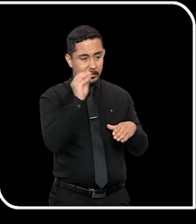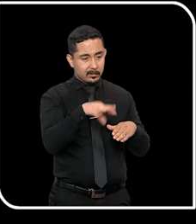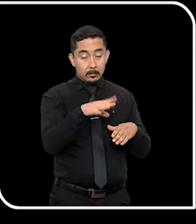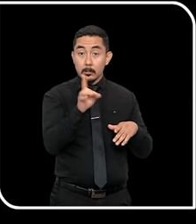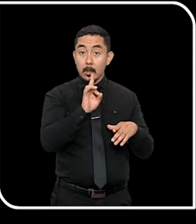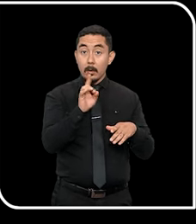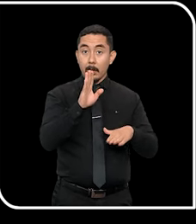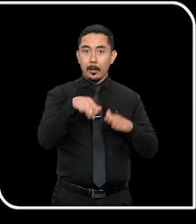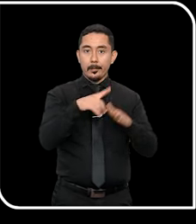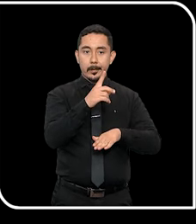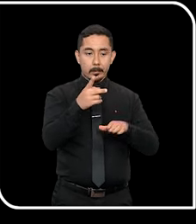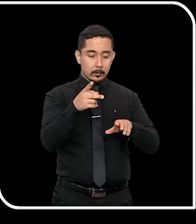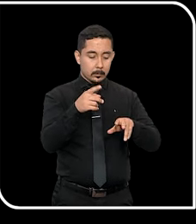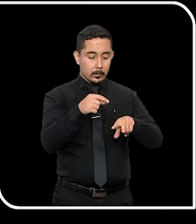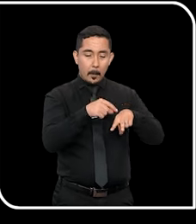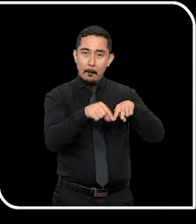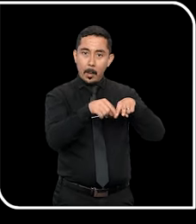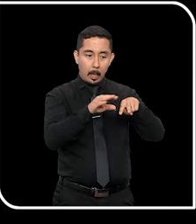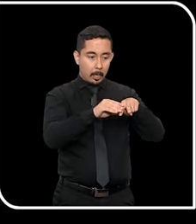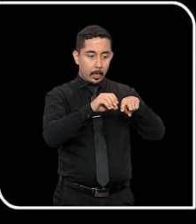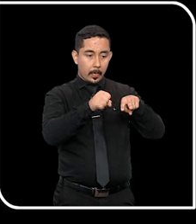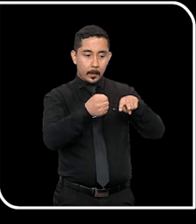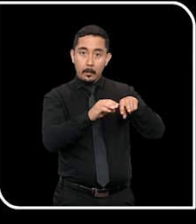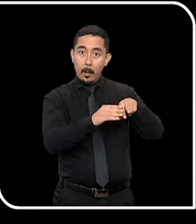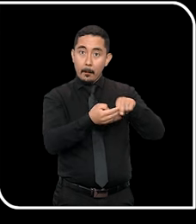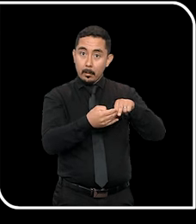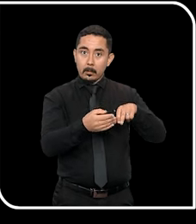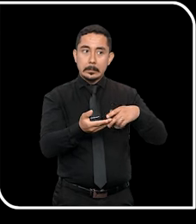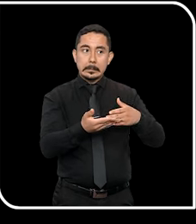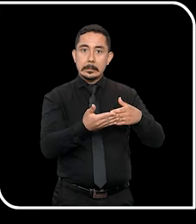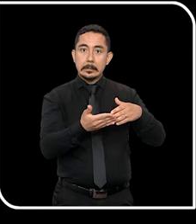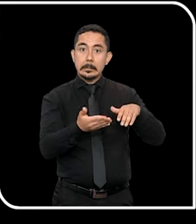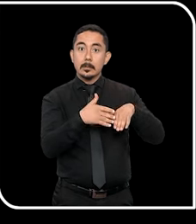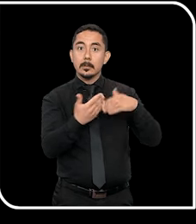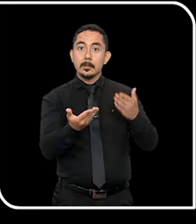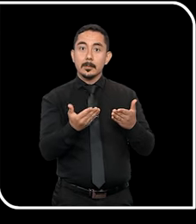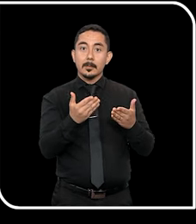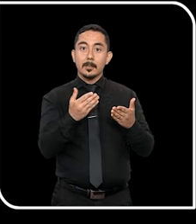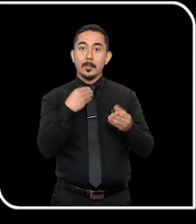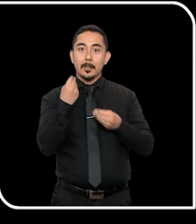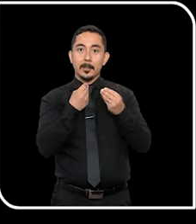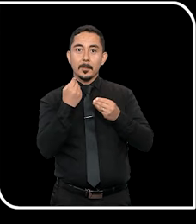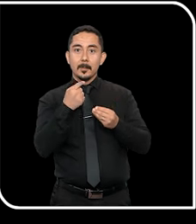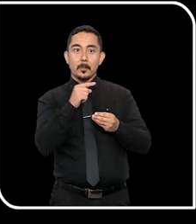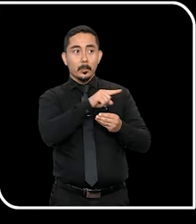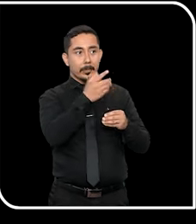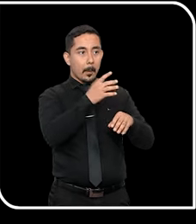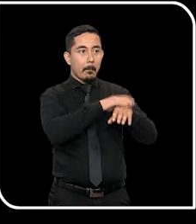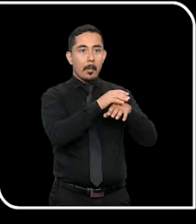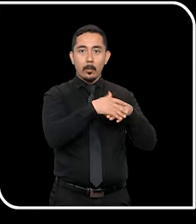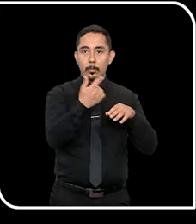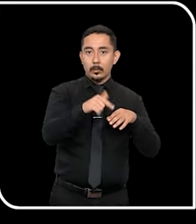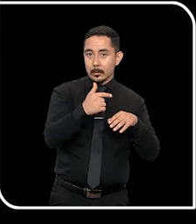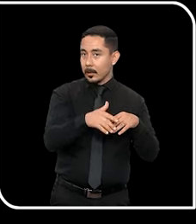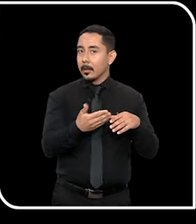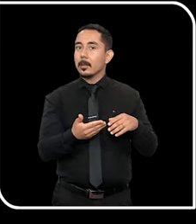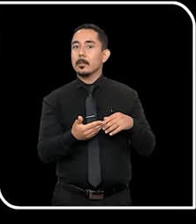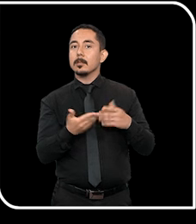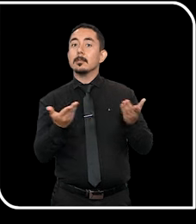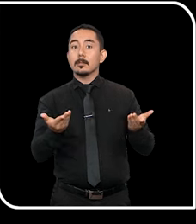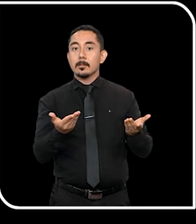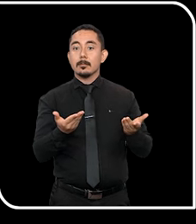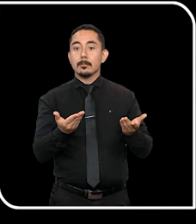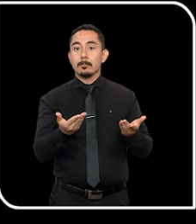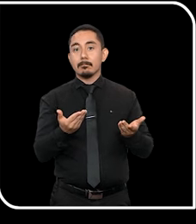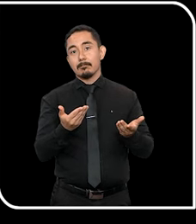perna Não serve joga fora o boneco tá sem mão não serve joga fora não esse boneco tem Tem essa deficiência ele